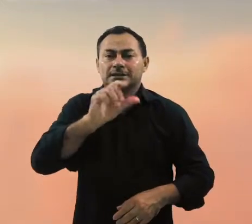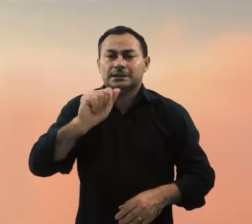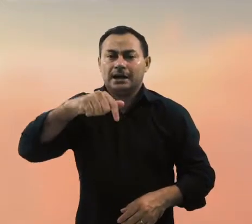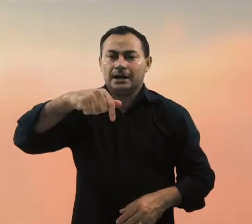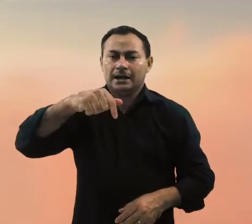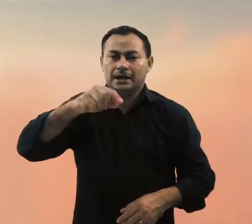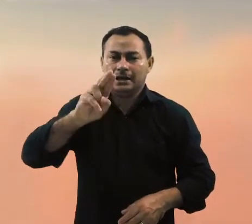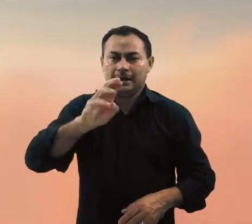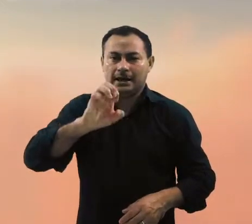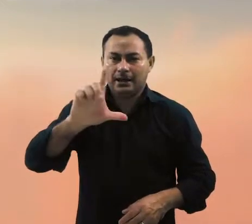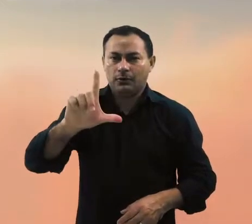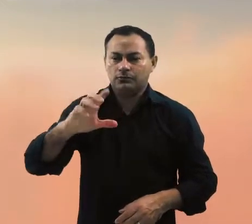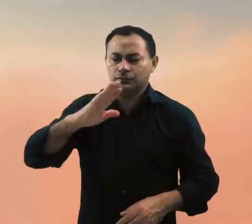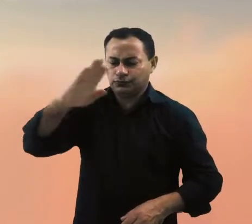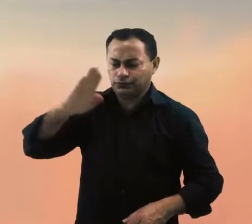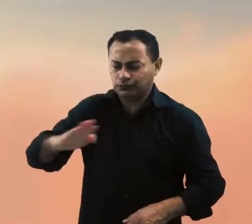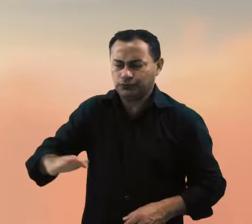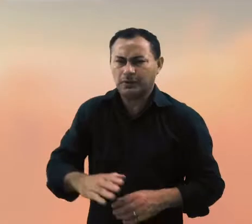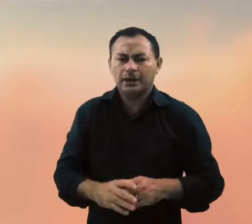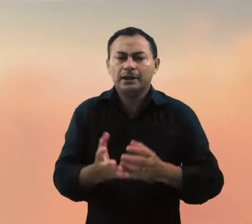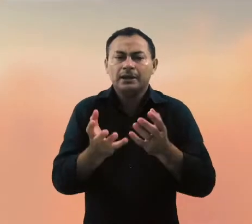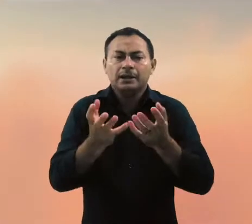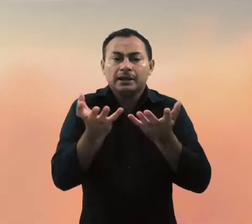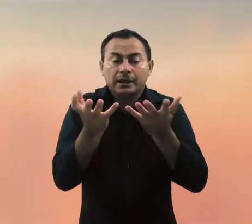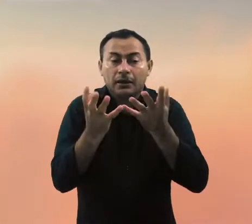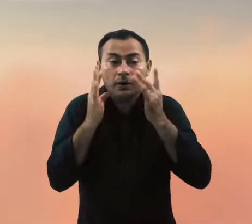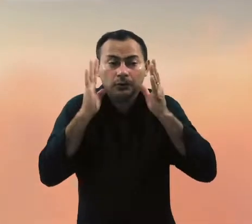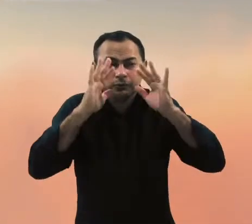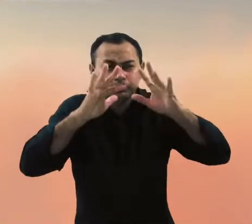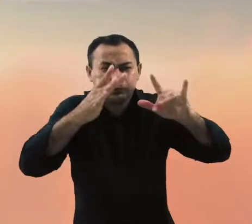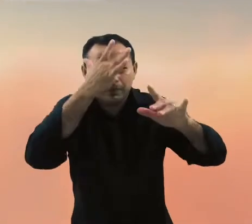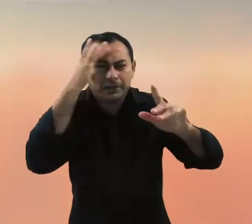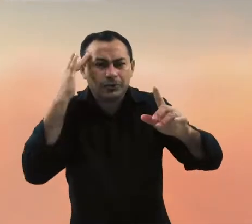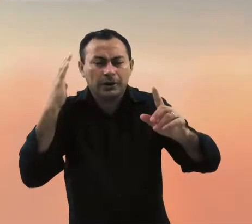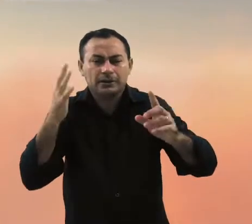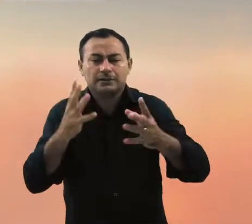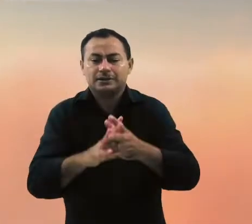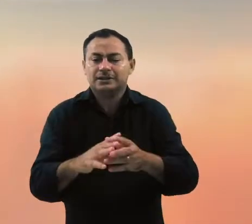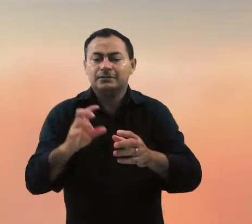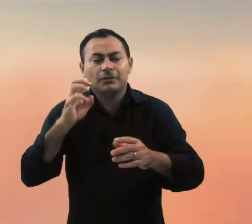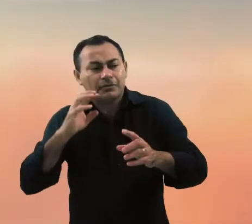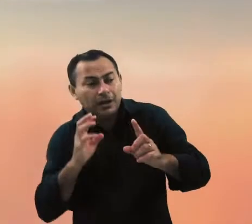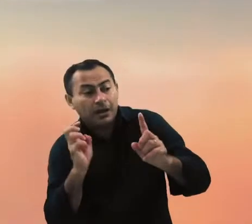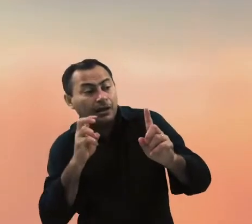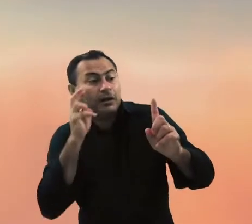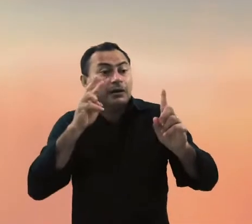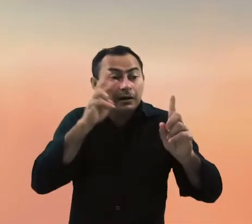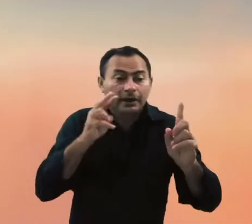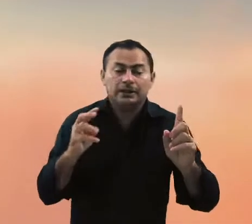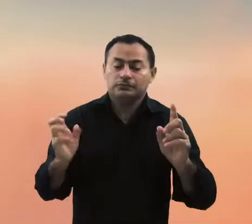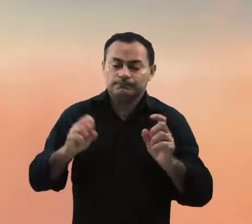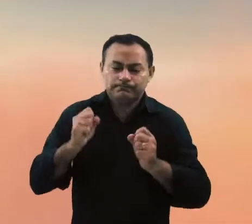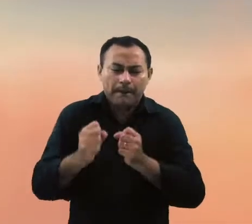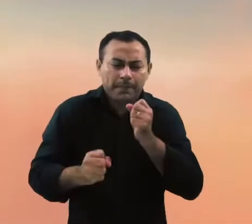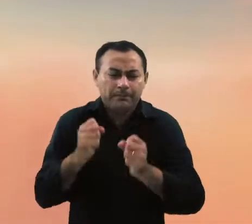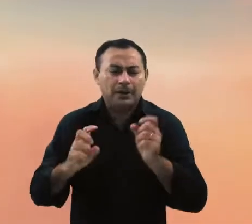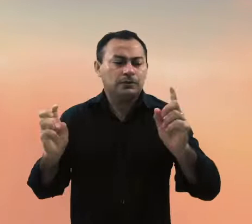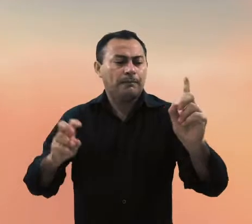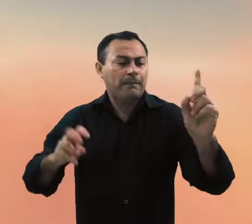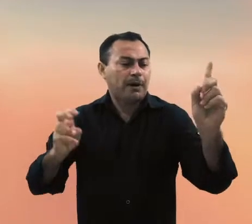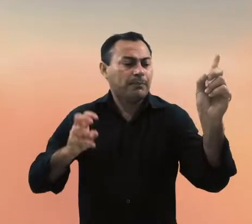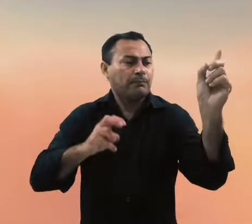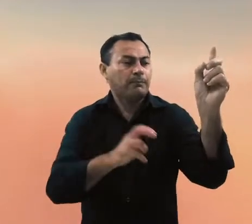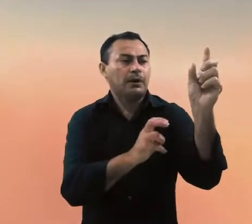eram queria ver quem era Jesus uma sendo de pequena estatura não conseguia por causa da multidão assim